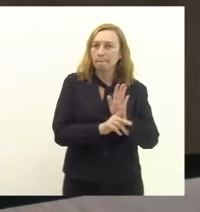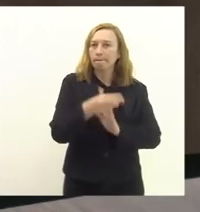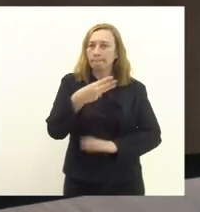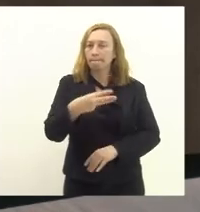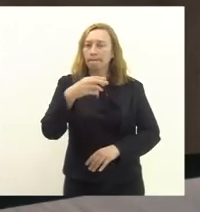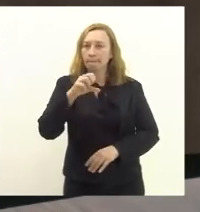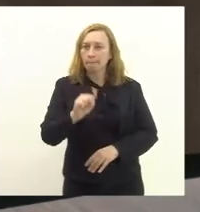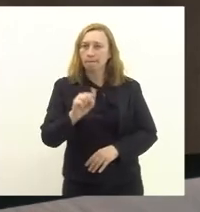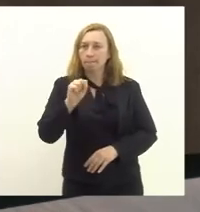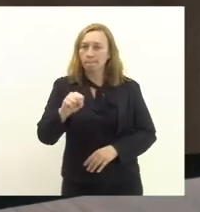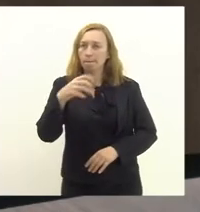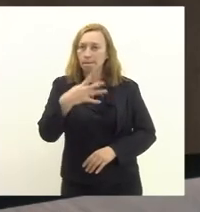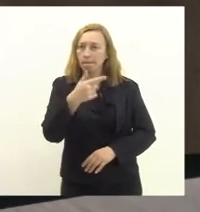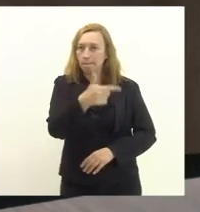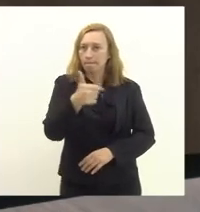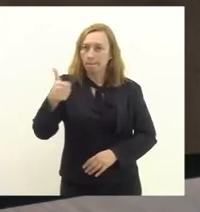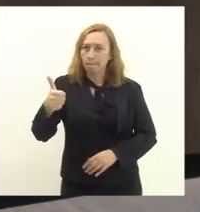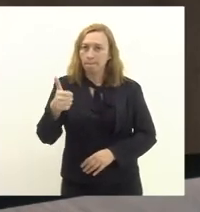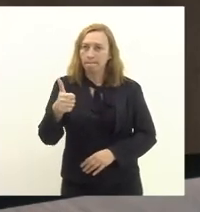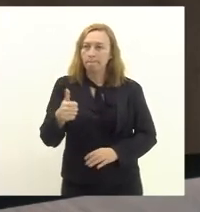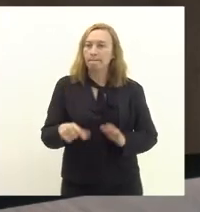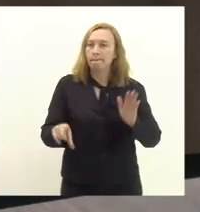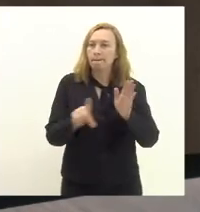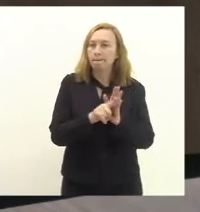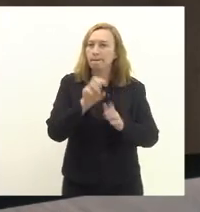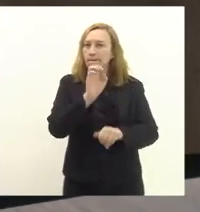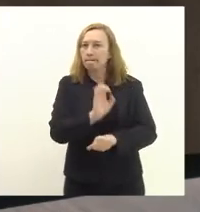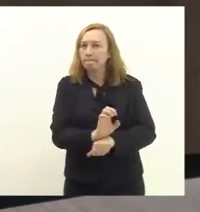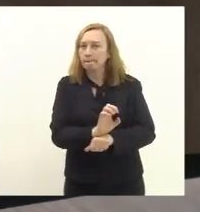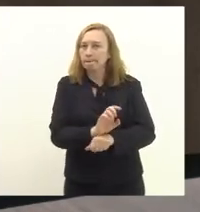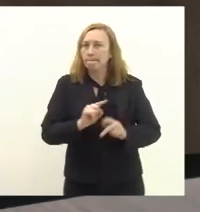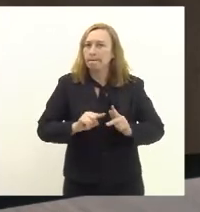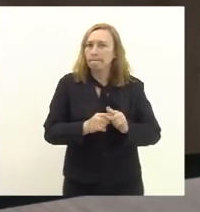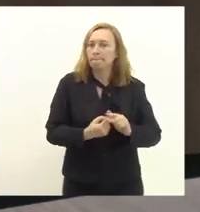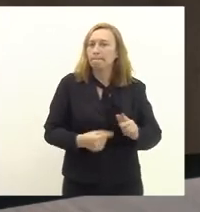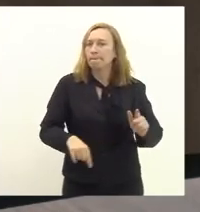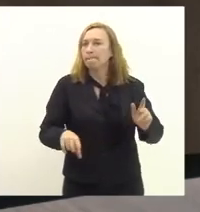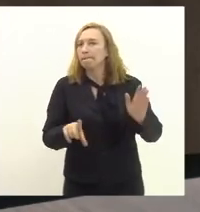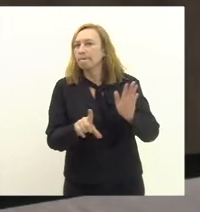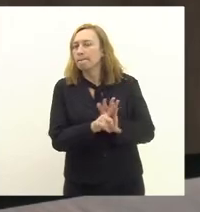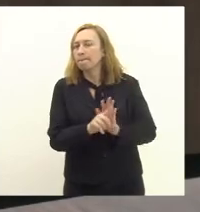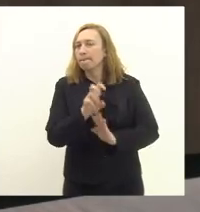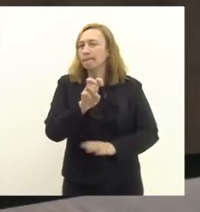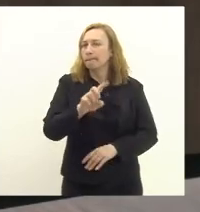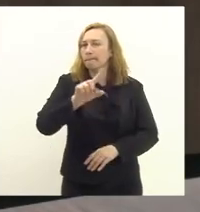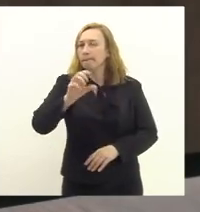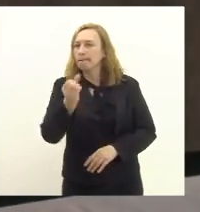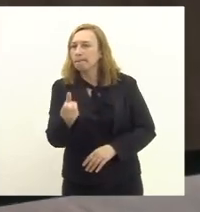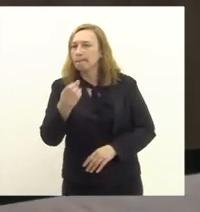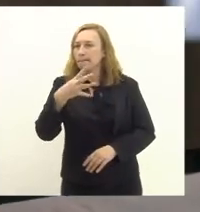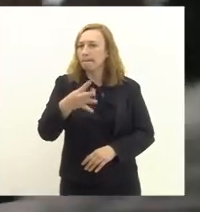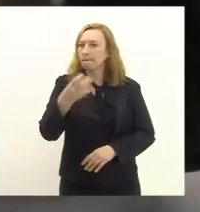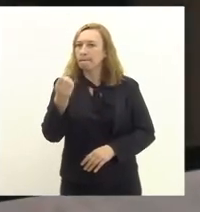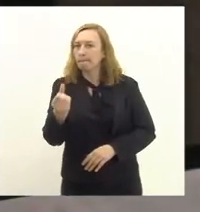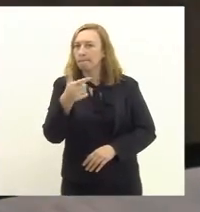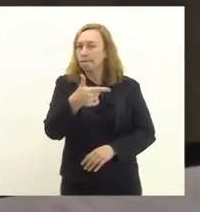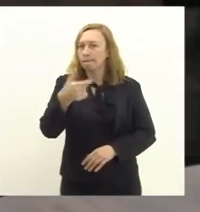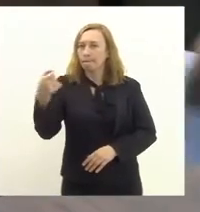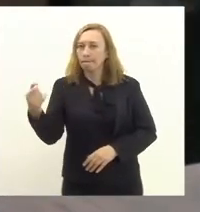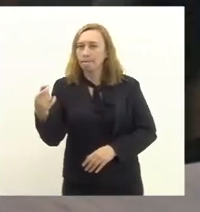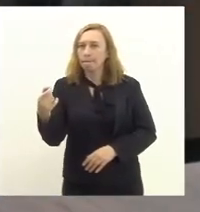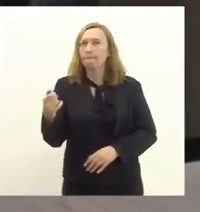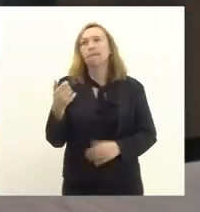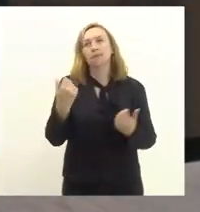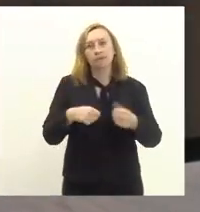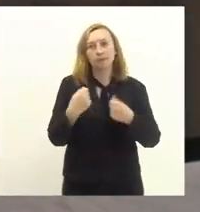2021, que a lei estadual, que altera o anexo da lei estadual 5646 de janeiro de 2010.